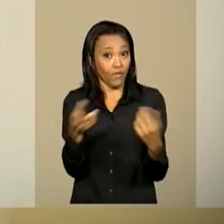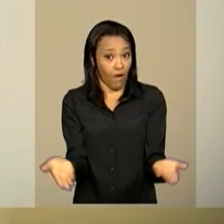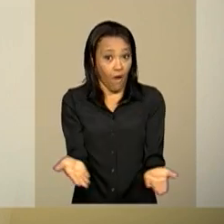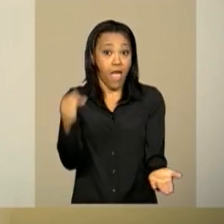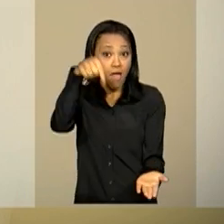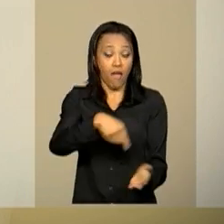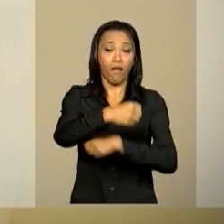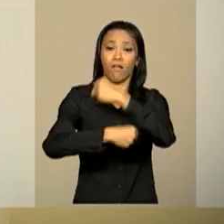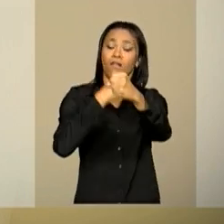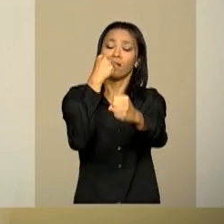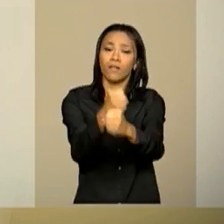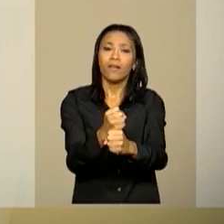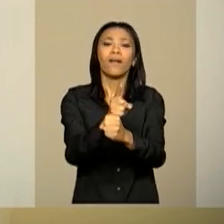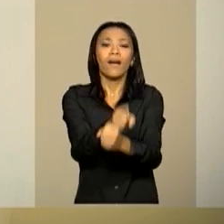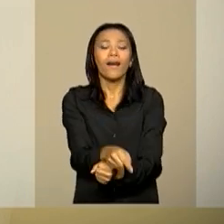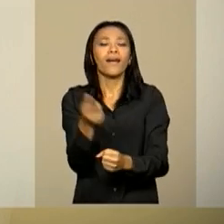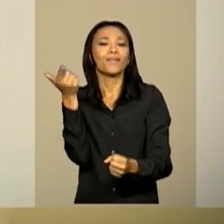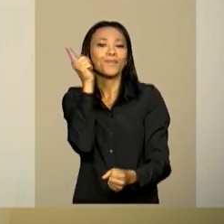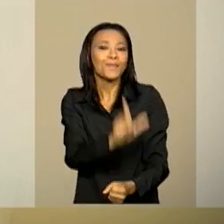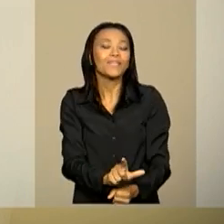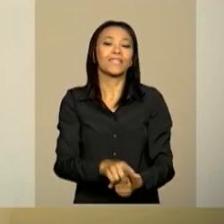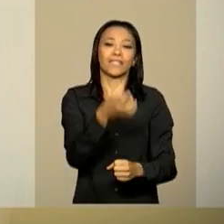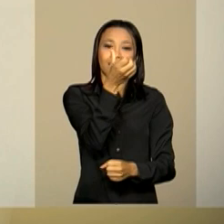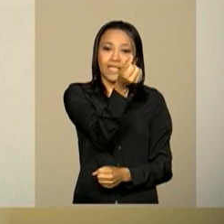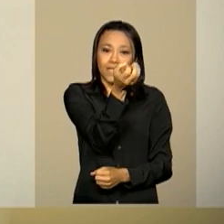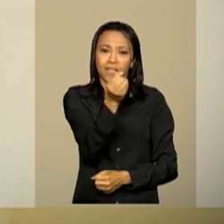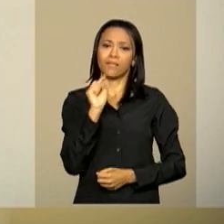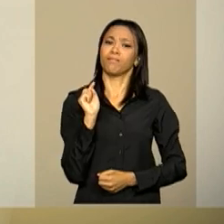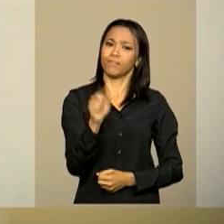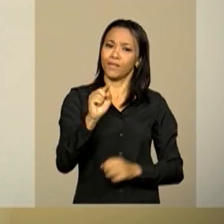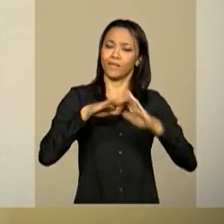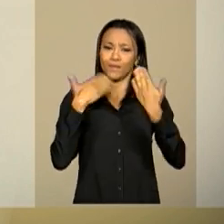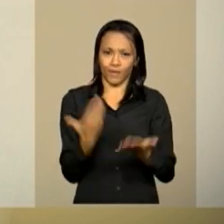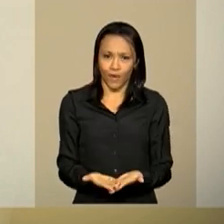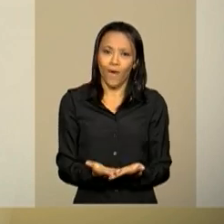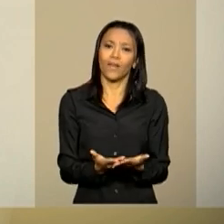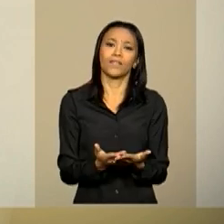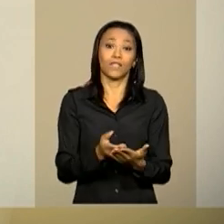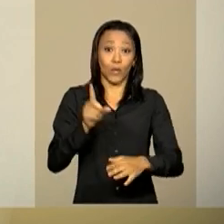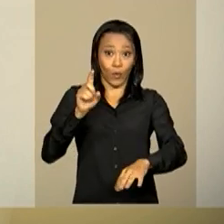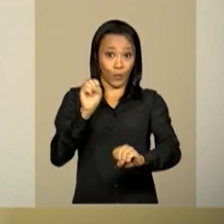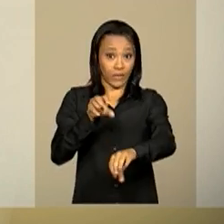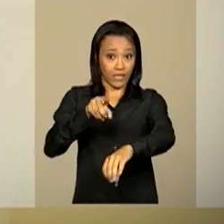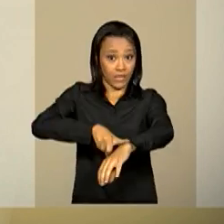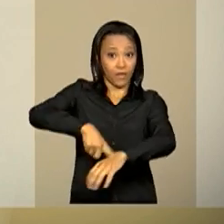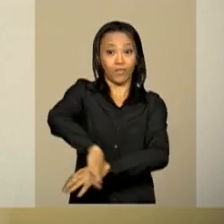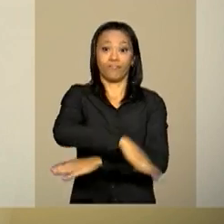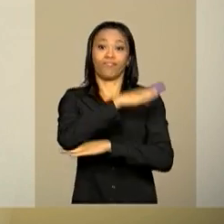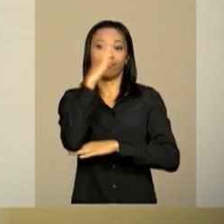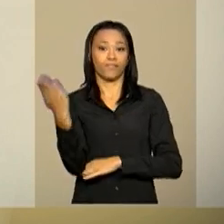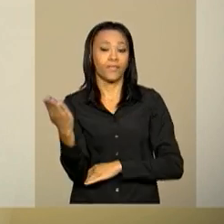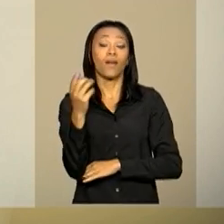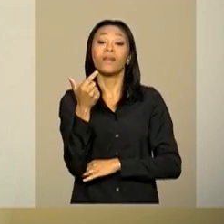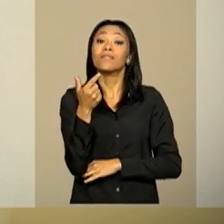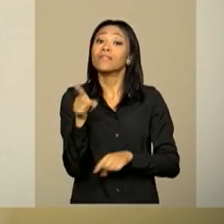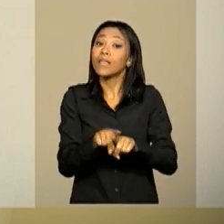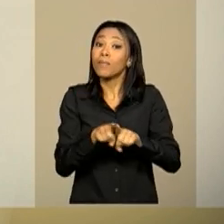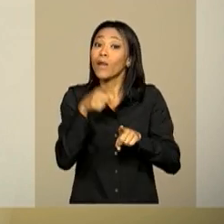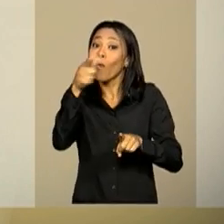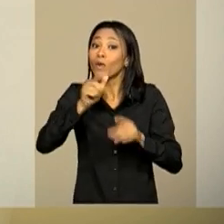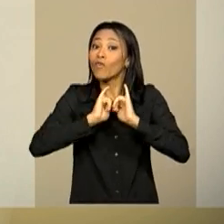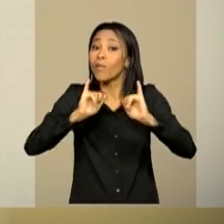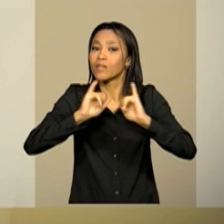para este ano Luciano é chegar a 60.000 escolas com ensino de tempo integral a boa notícia é que essas